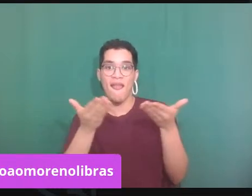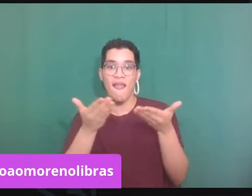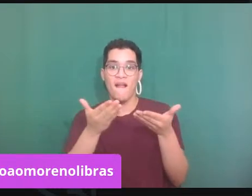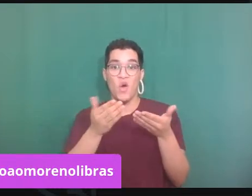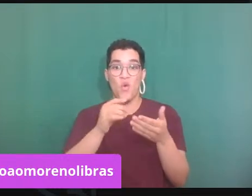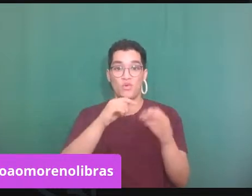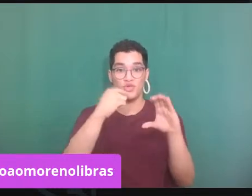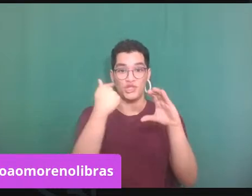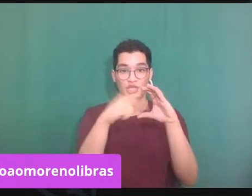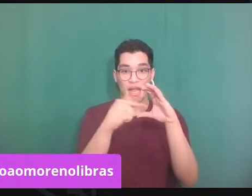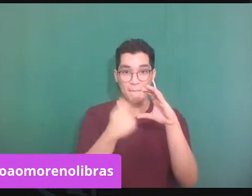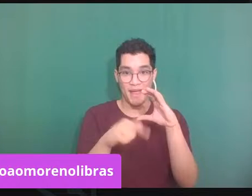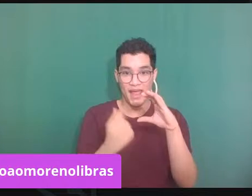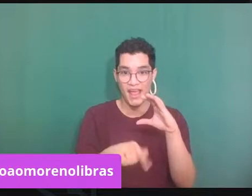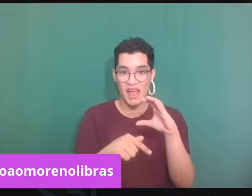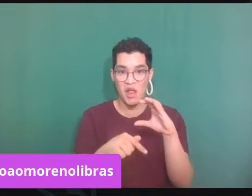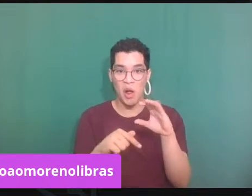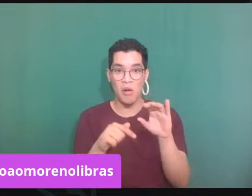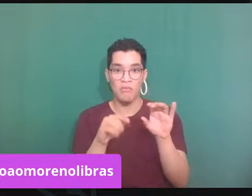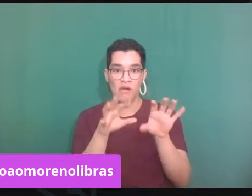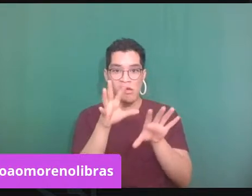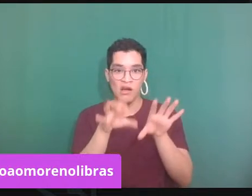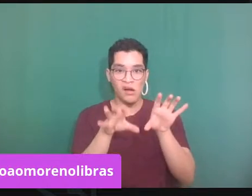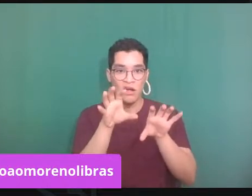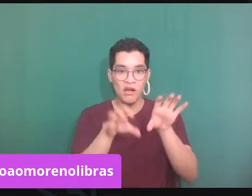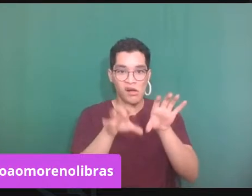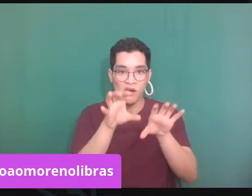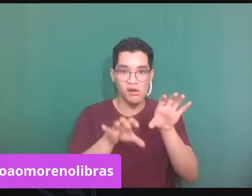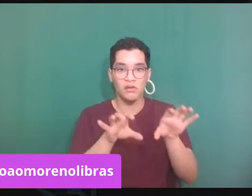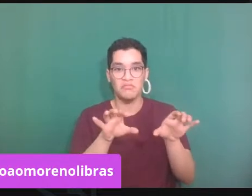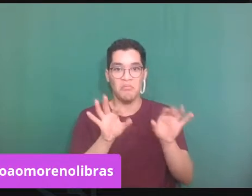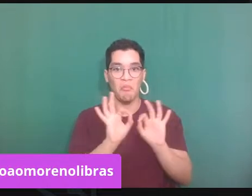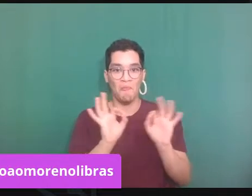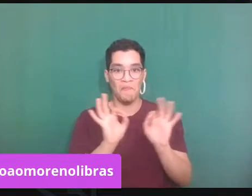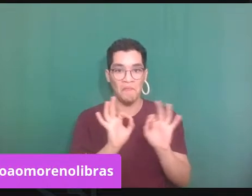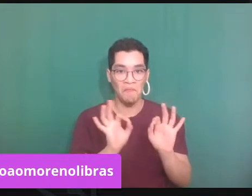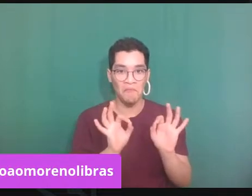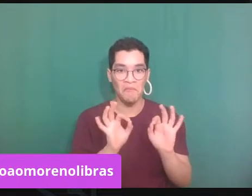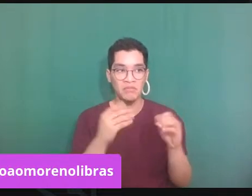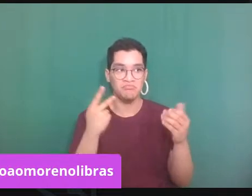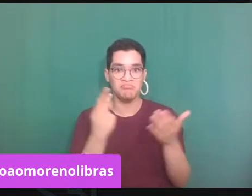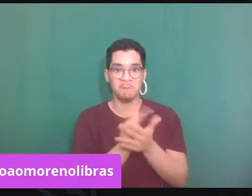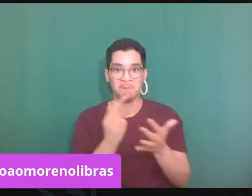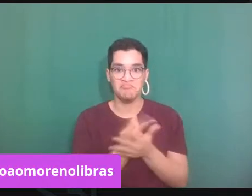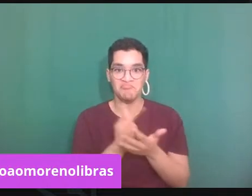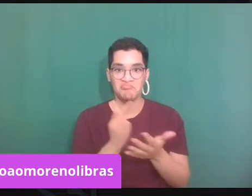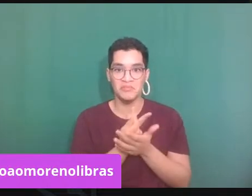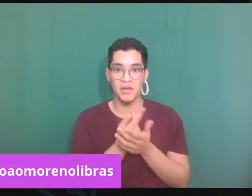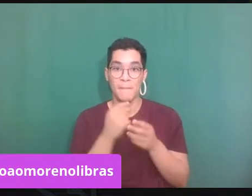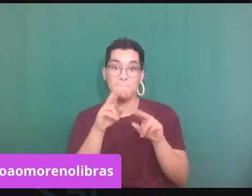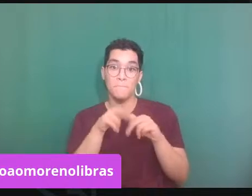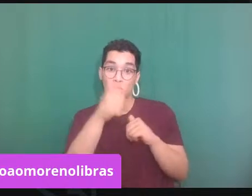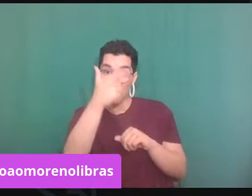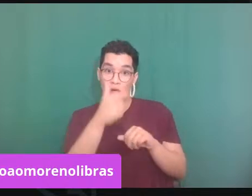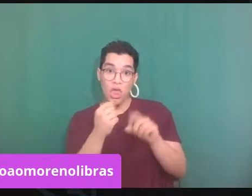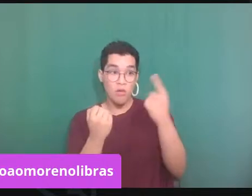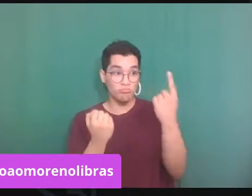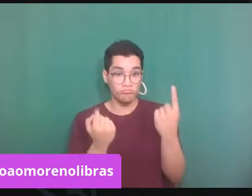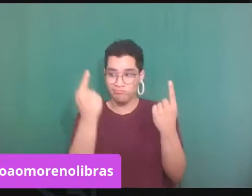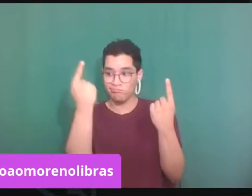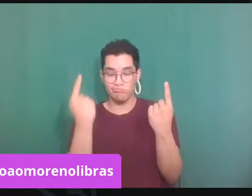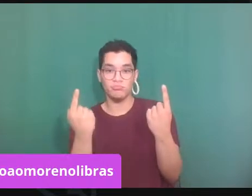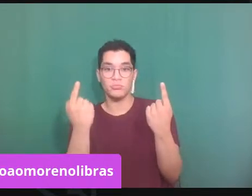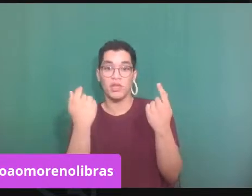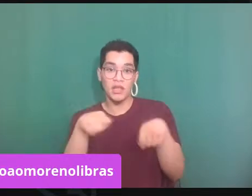de funcionar. Quando eu ia mandar, inclusive, a mensagem lá para vocês. Então, eu estou dando os dois, porque vocês remetam os dois e eu pego